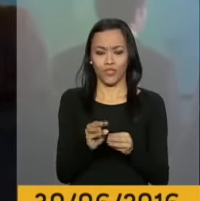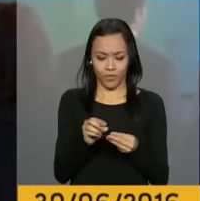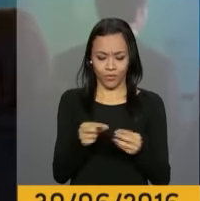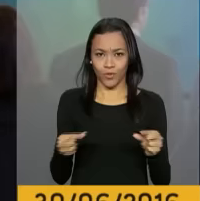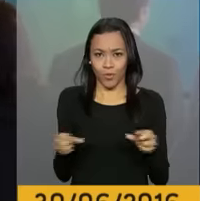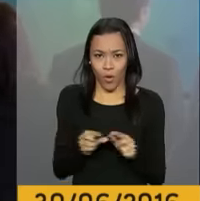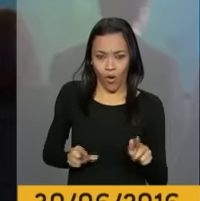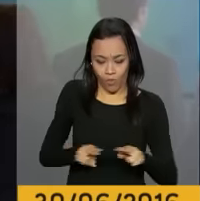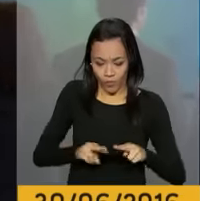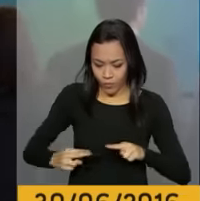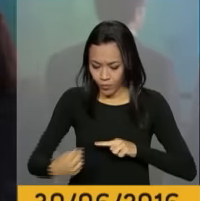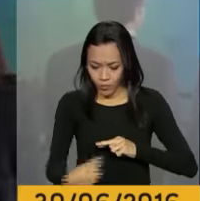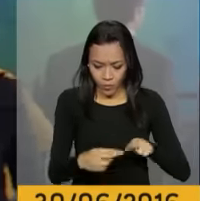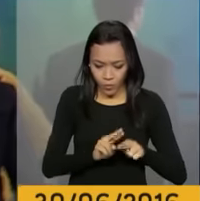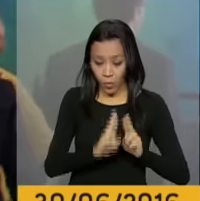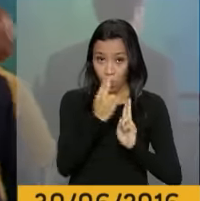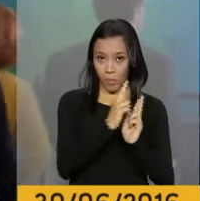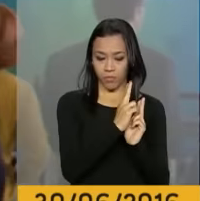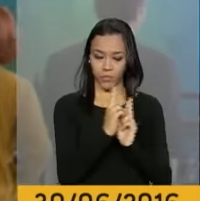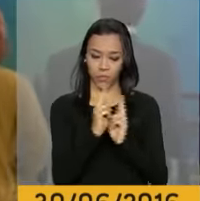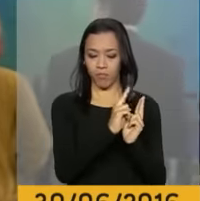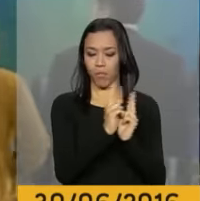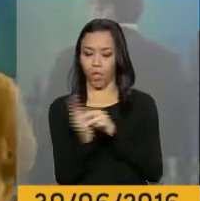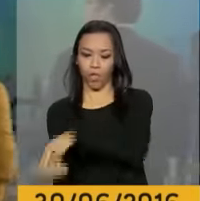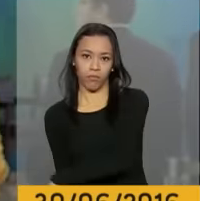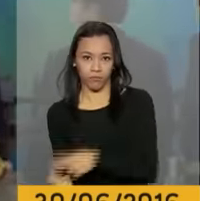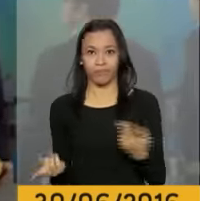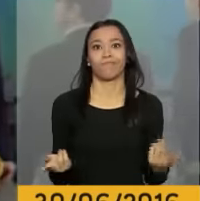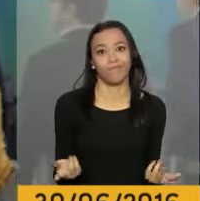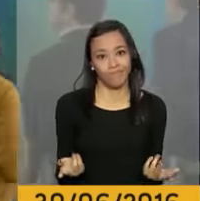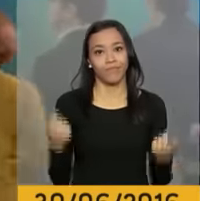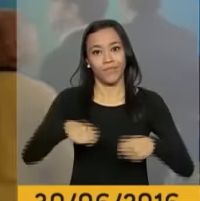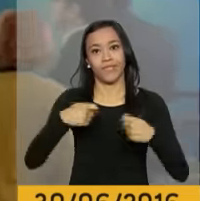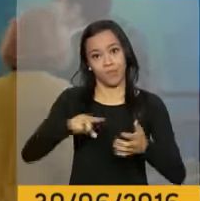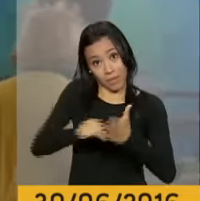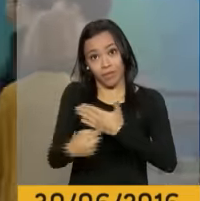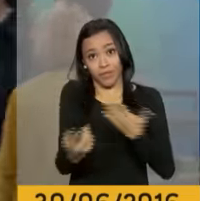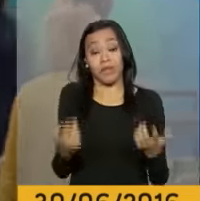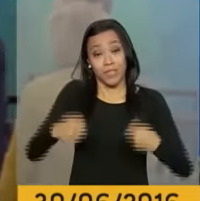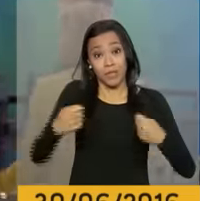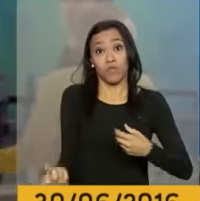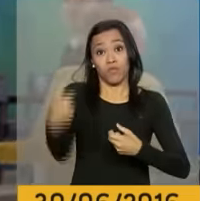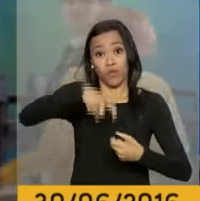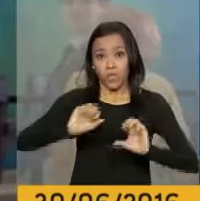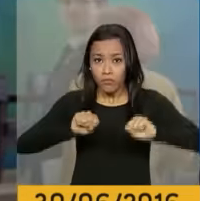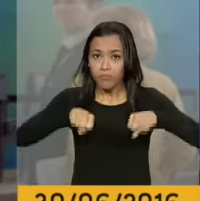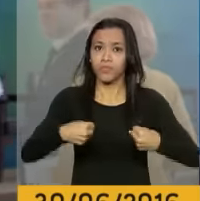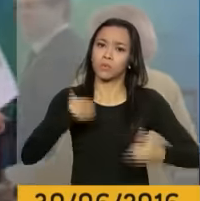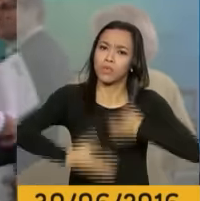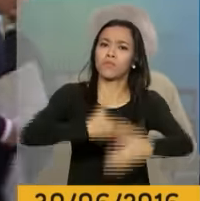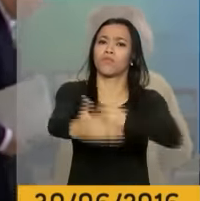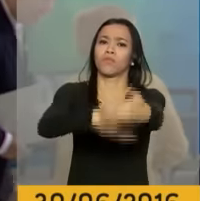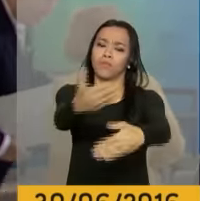demais. Como que você tem que fazer isso? Você tem que recuperar. Você tem que retomar esse desenvolvimento. E retomar esse desenvolvimento daquilo